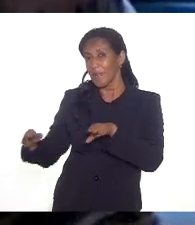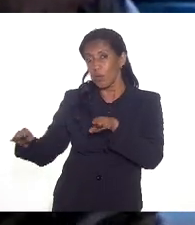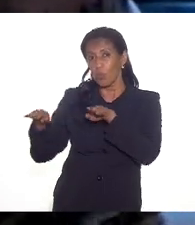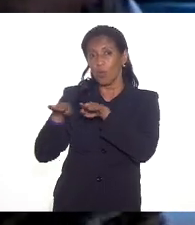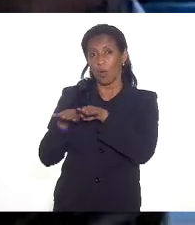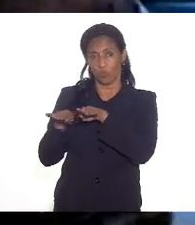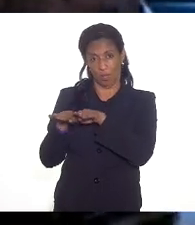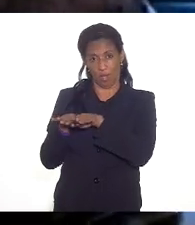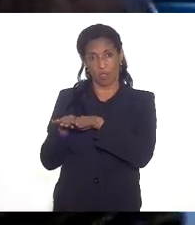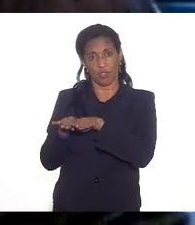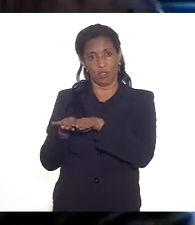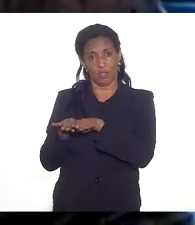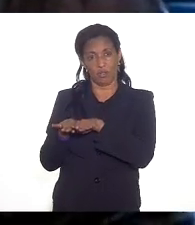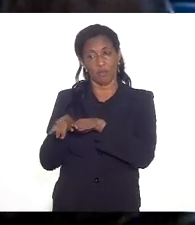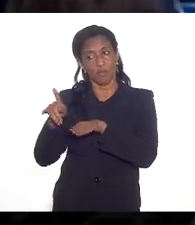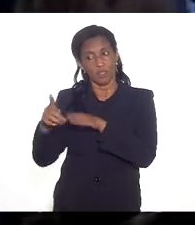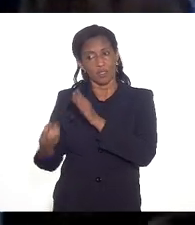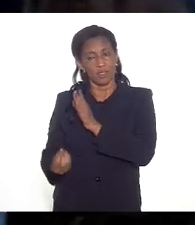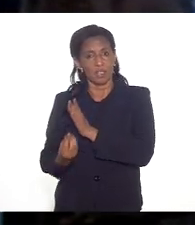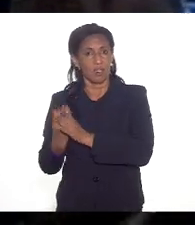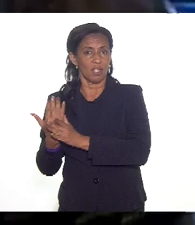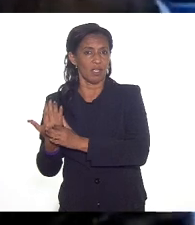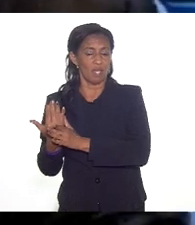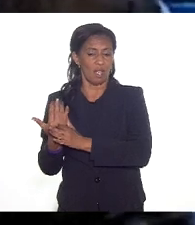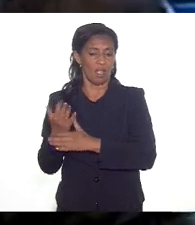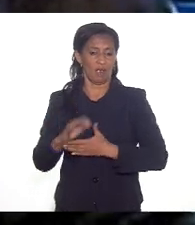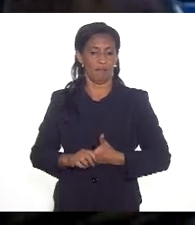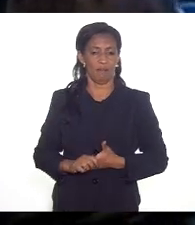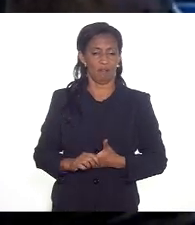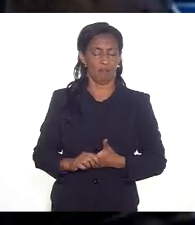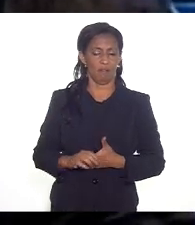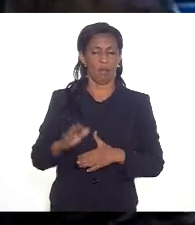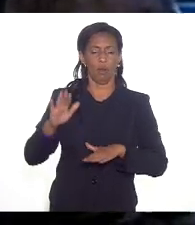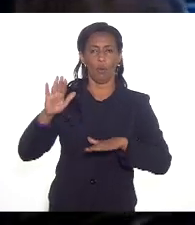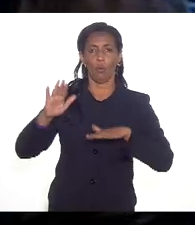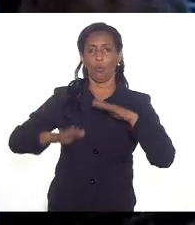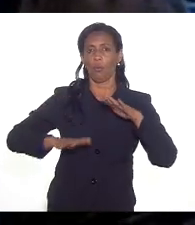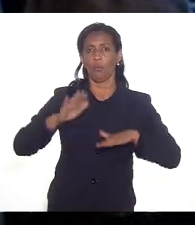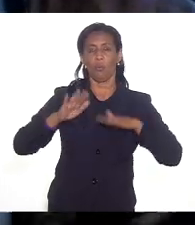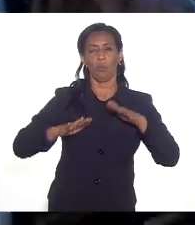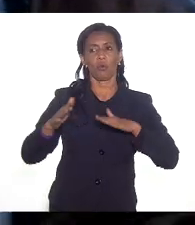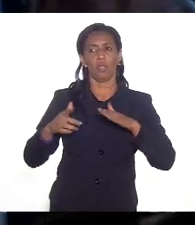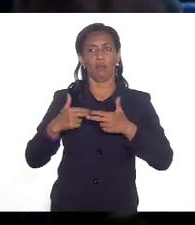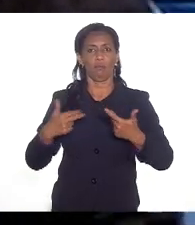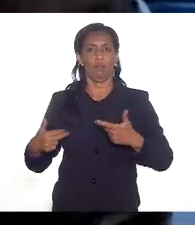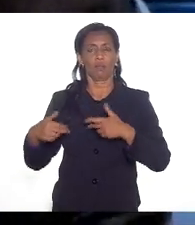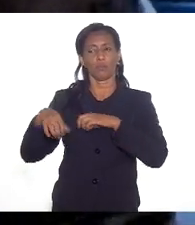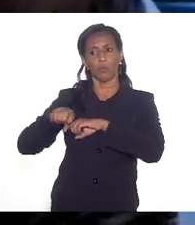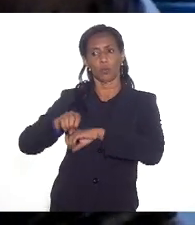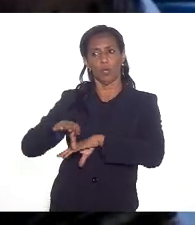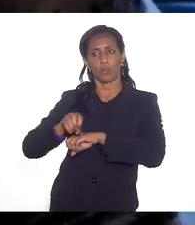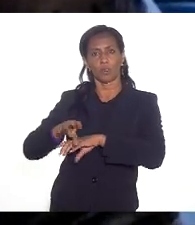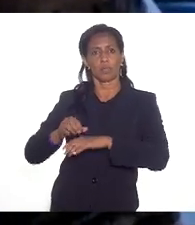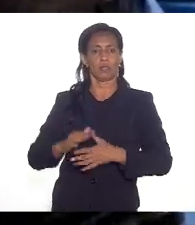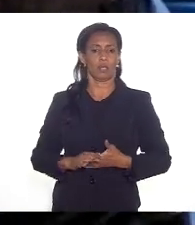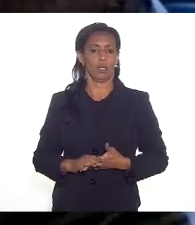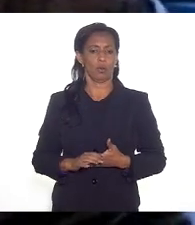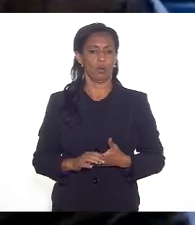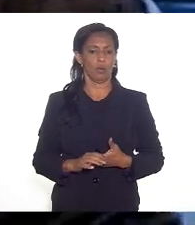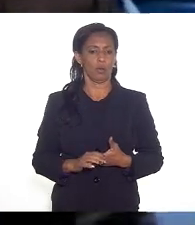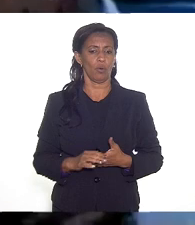você tem que criar condições para o ar terra ao serviço da educação ao desemprego